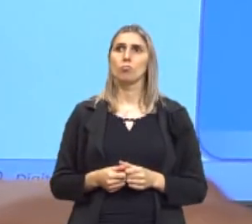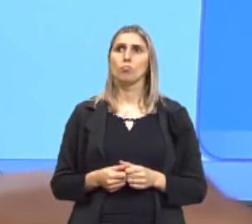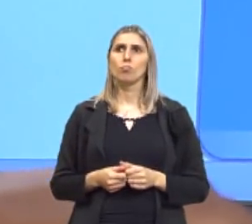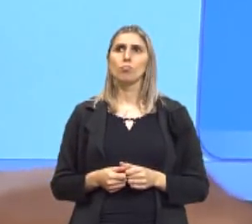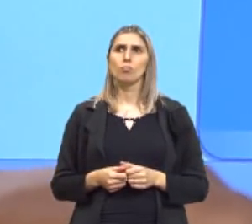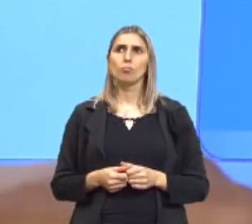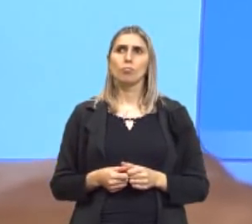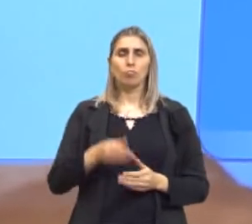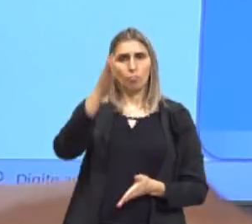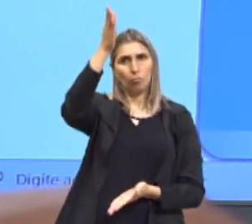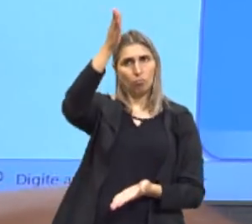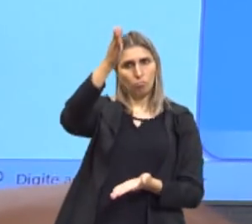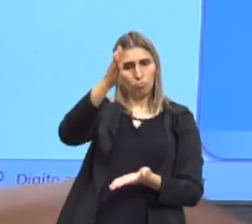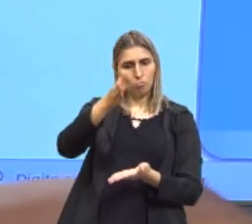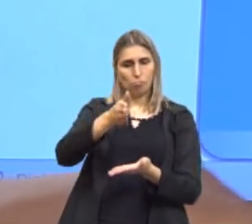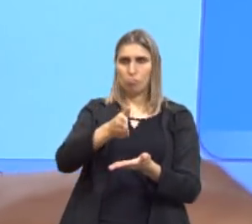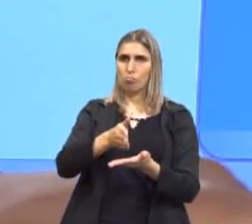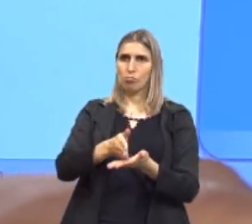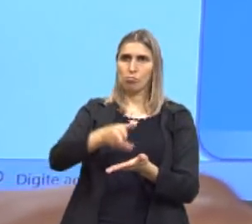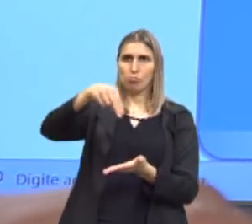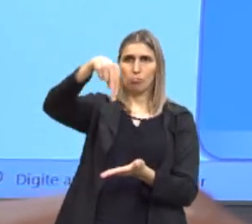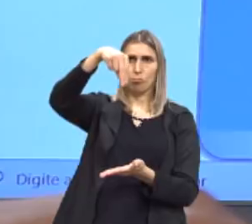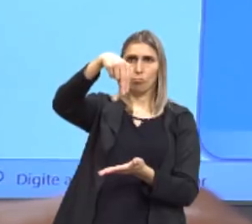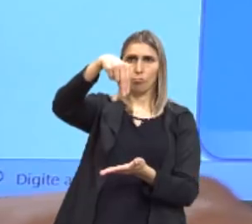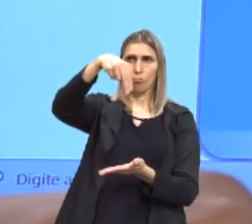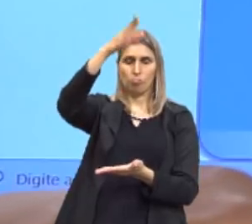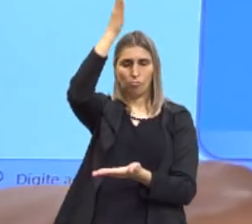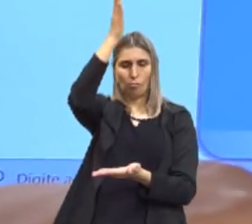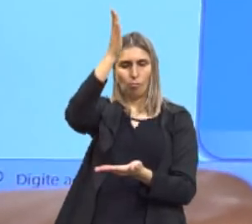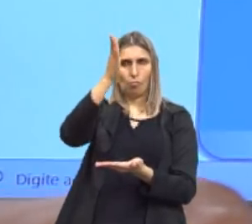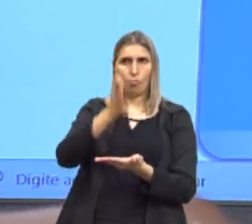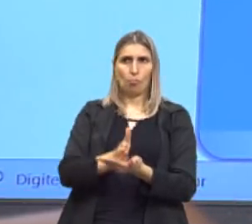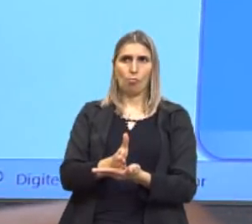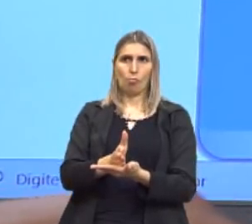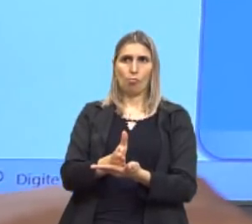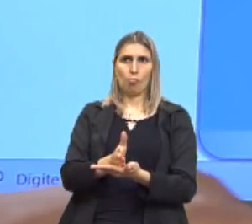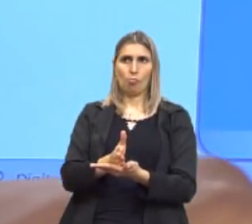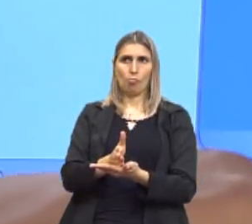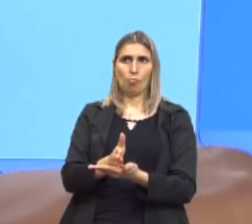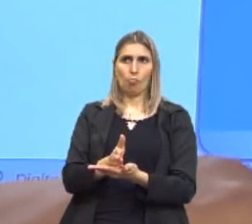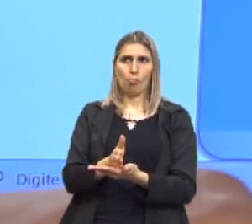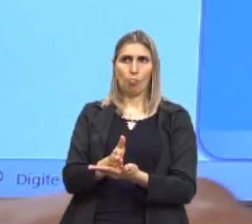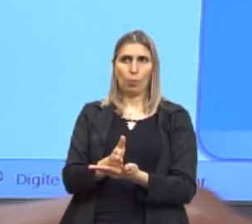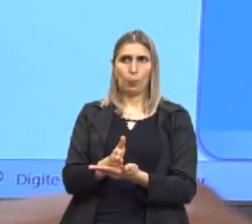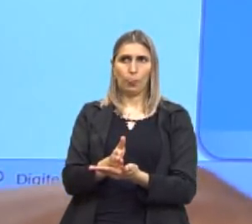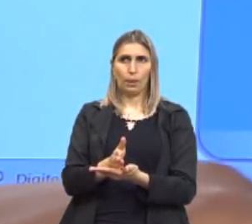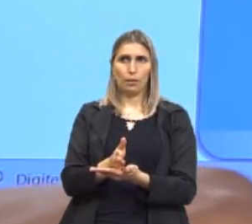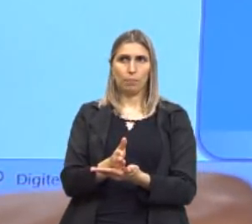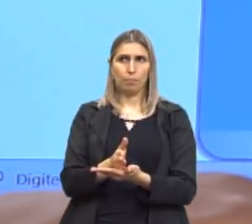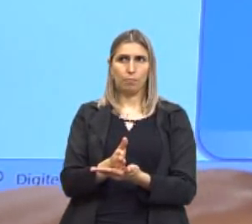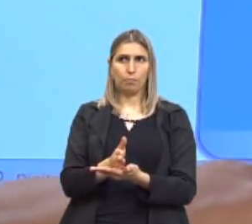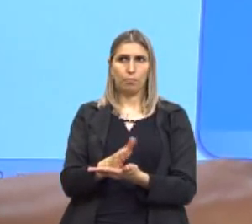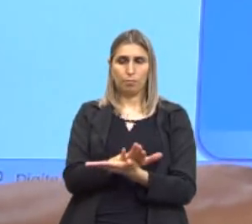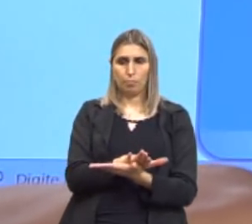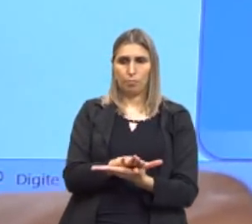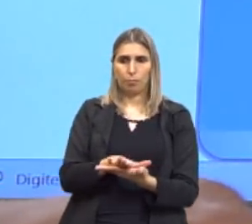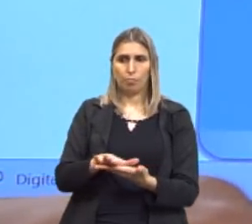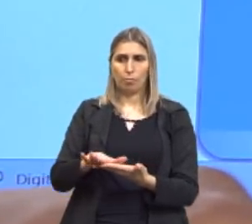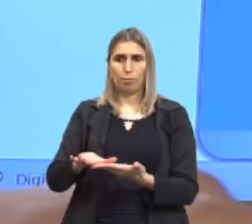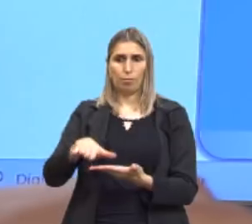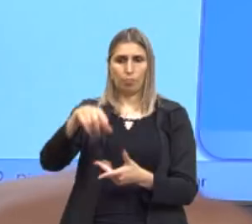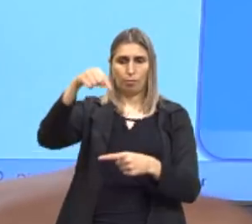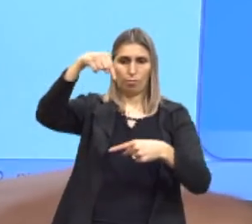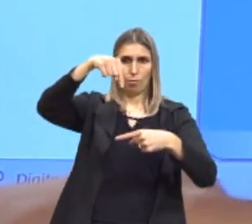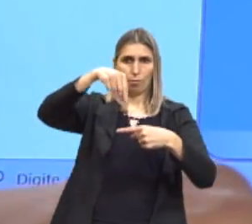temos a normal. A normal está cortando, né, bem aqui a superfície em